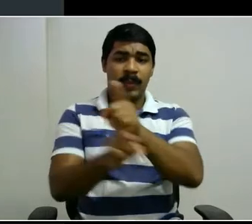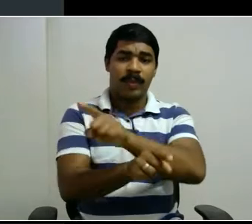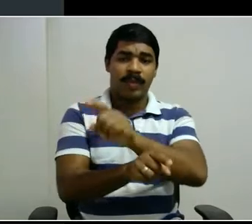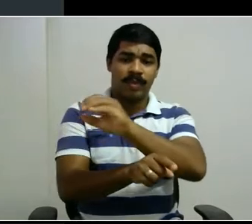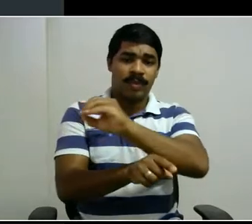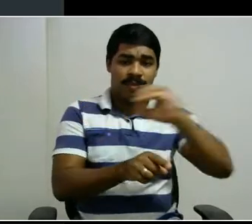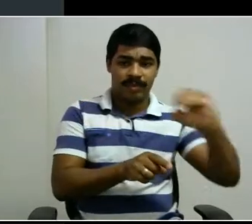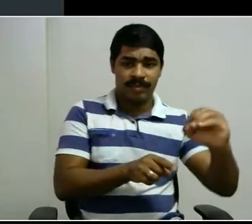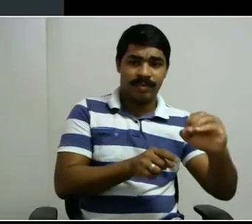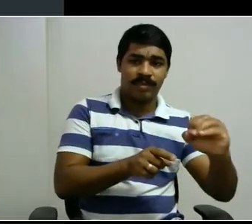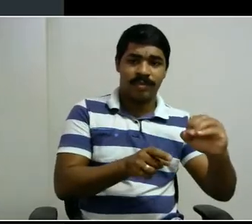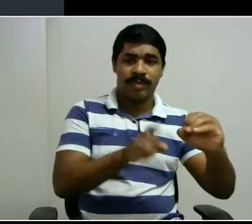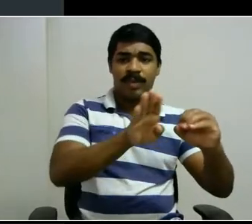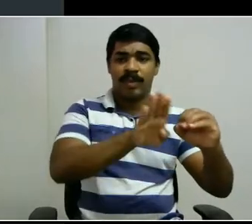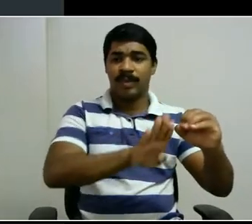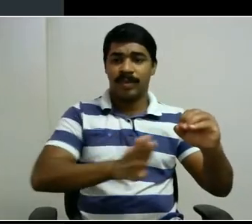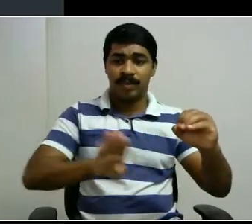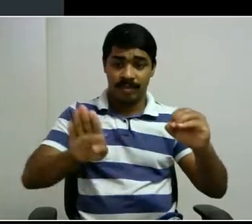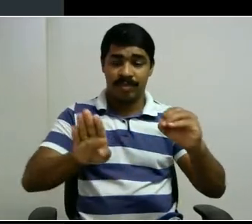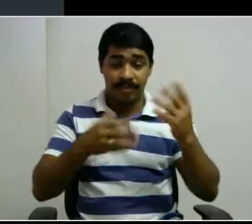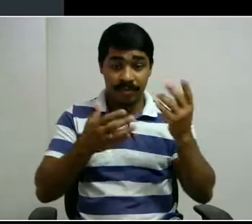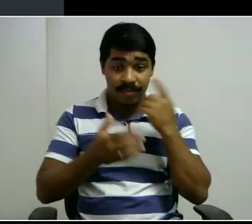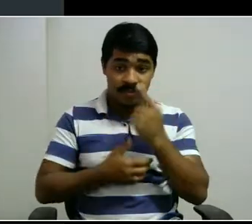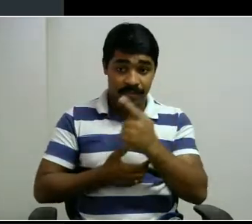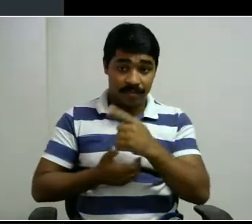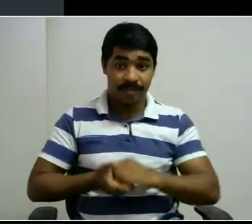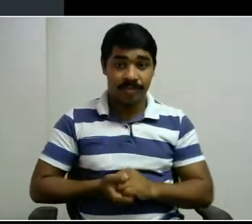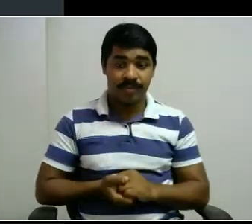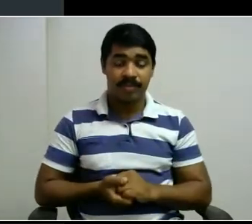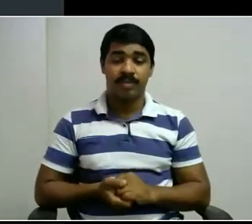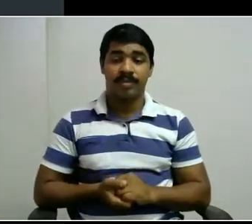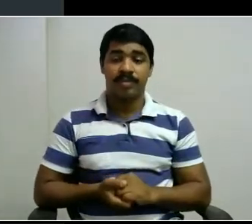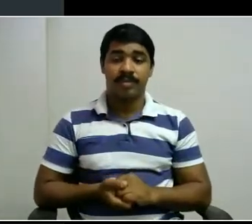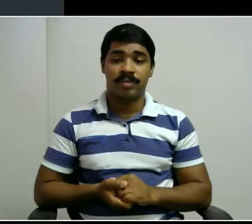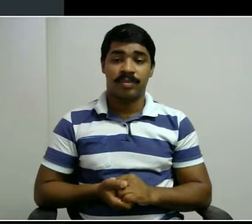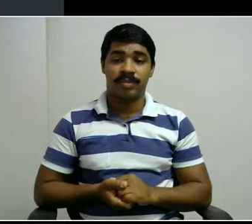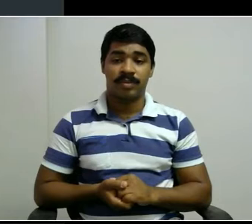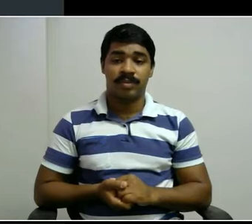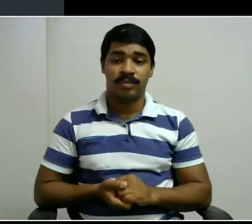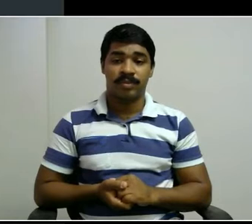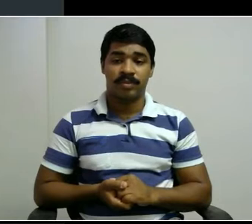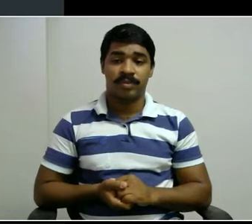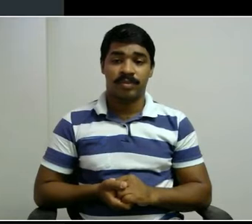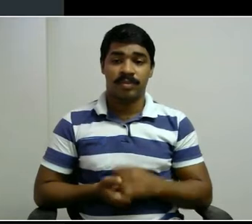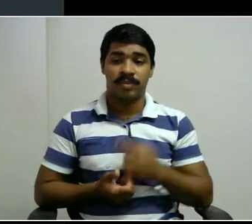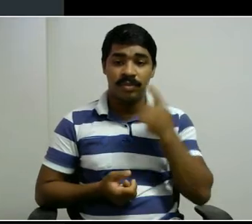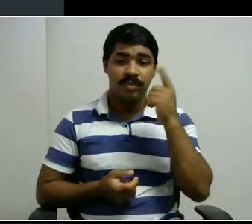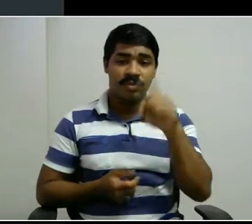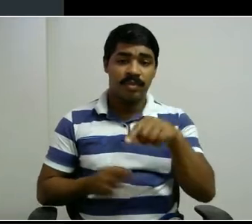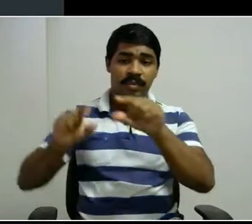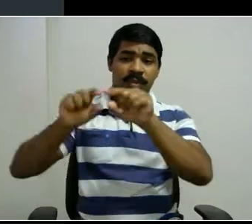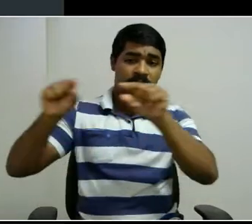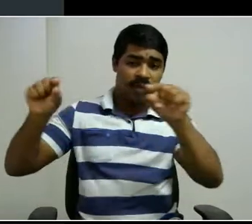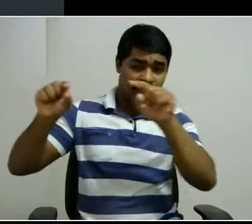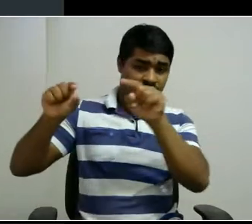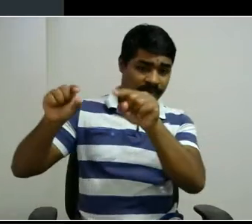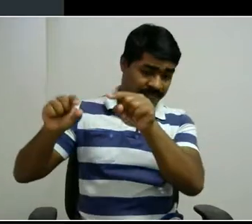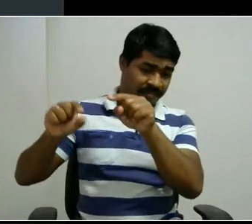E depois o x ele é igual a menos b sobre a. Então isso daqui, ó, é a fórmula que nos